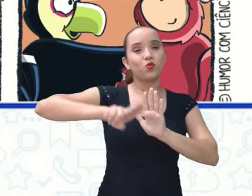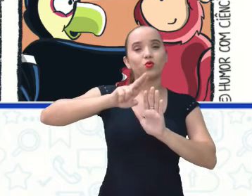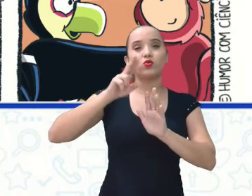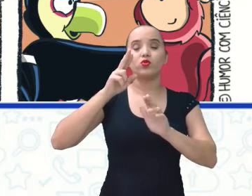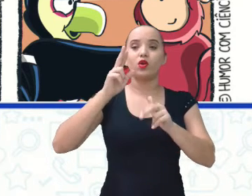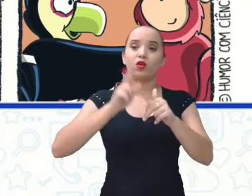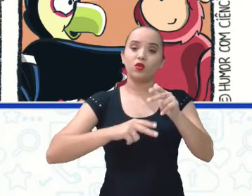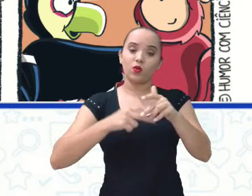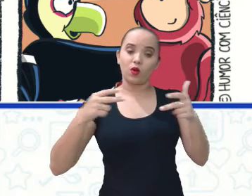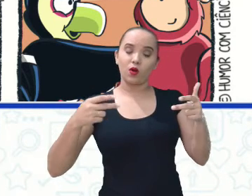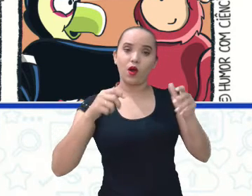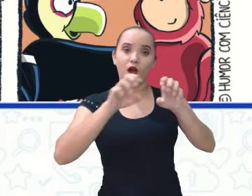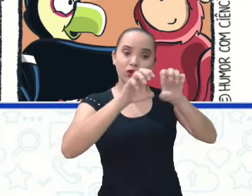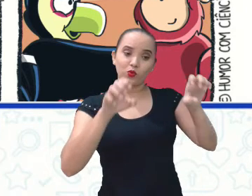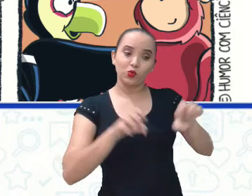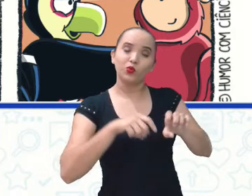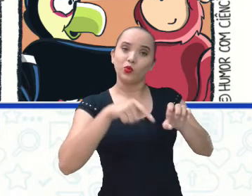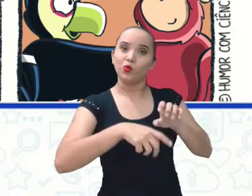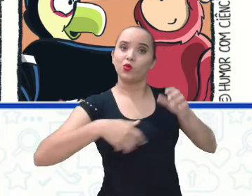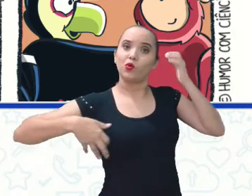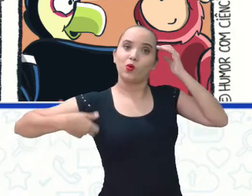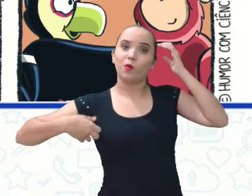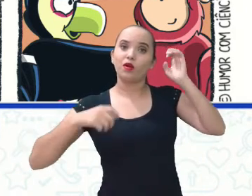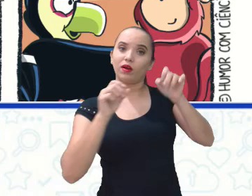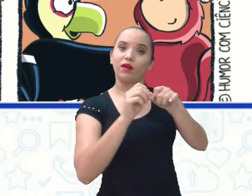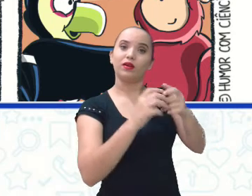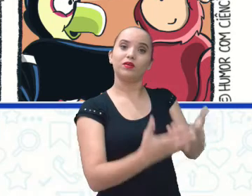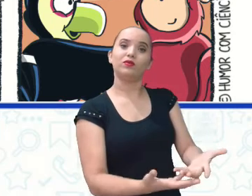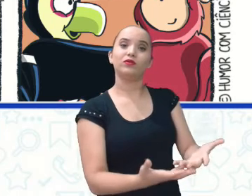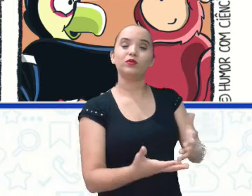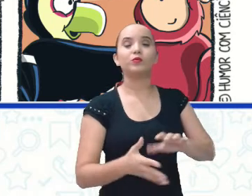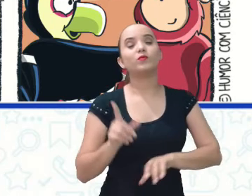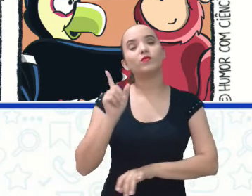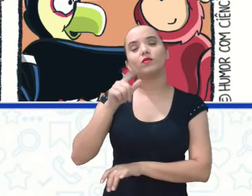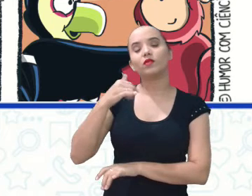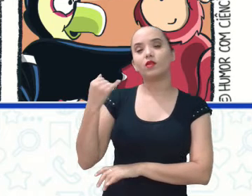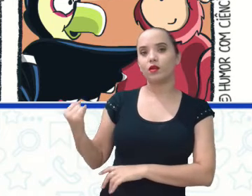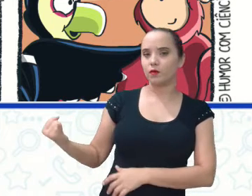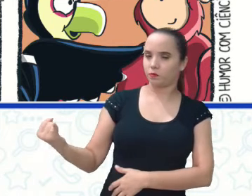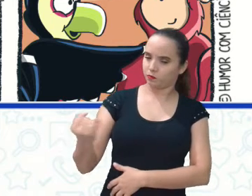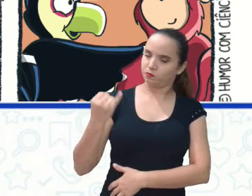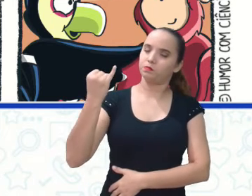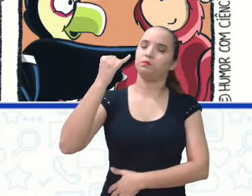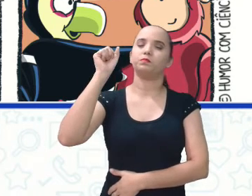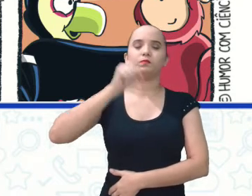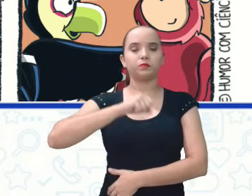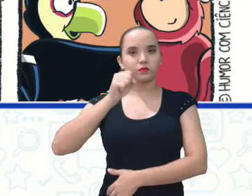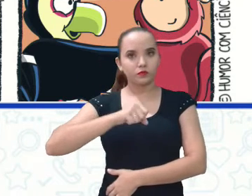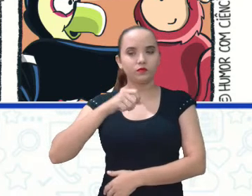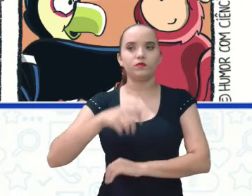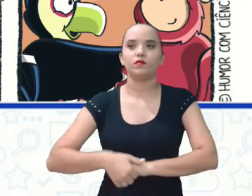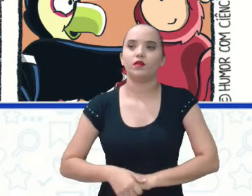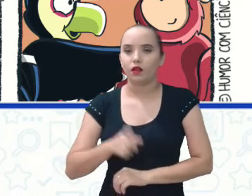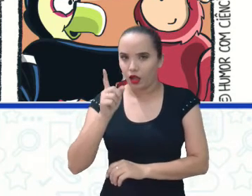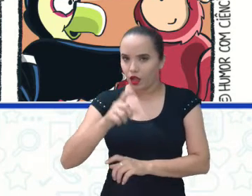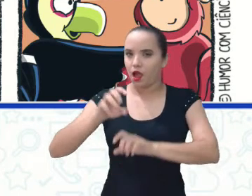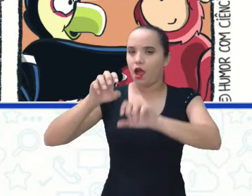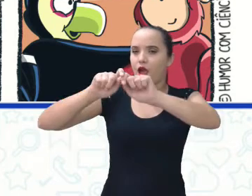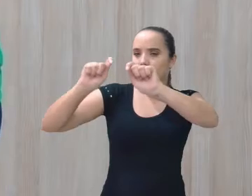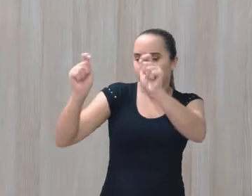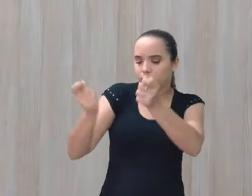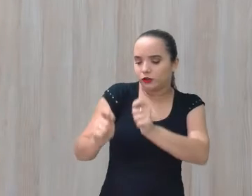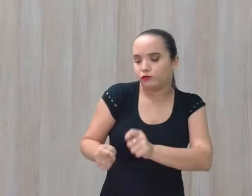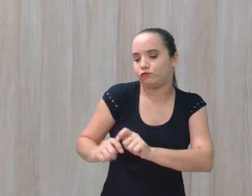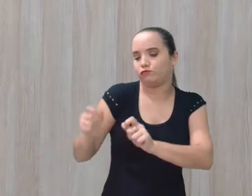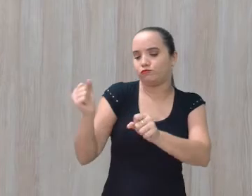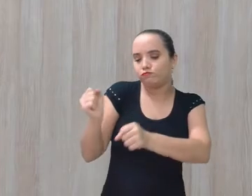fez. Então, isso é muito importante. Então, realmente, uma rampa é uma obra de arte e deveria estar